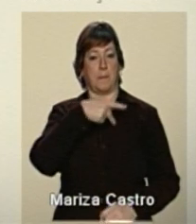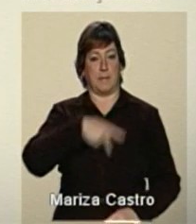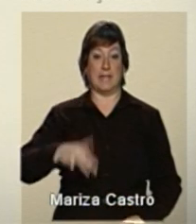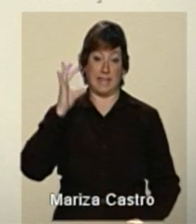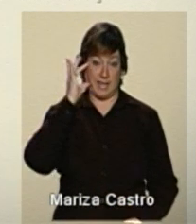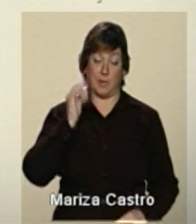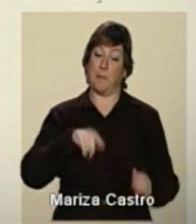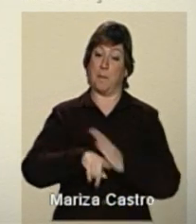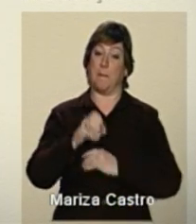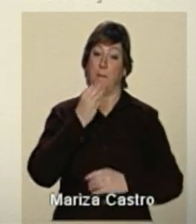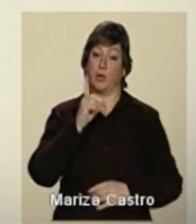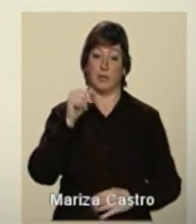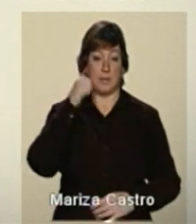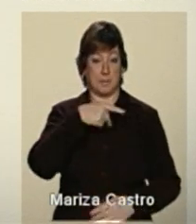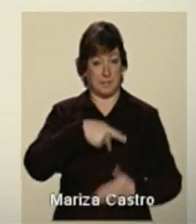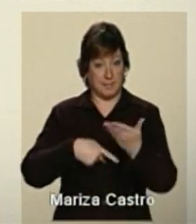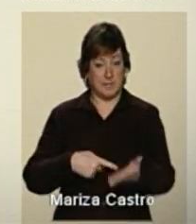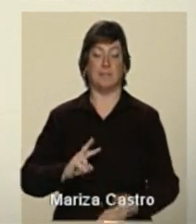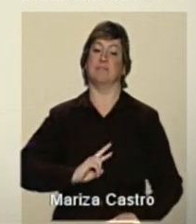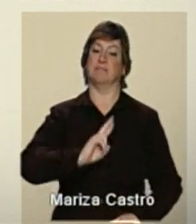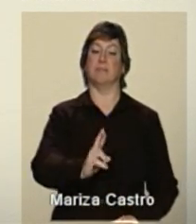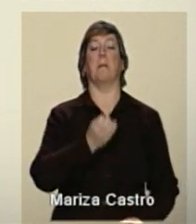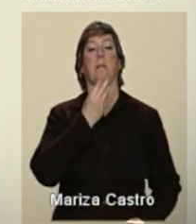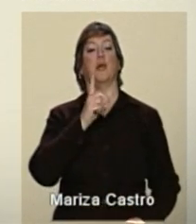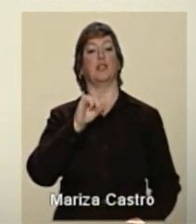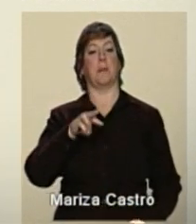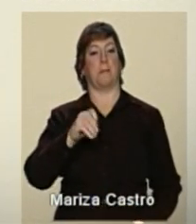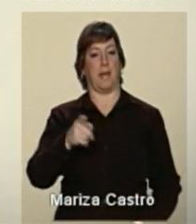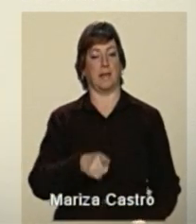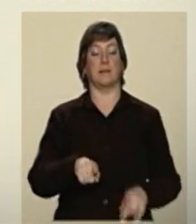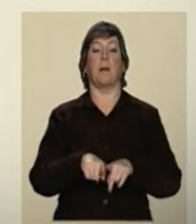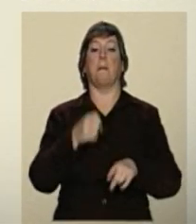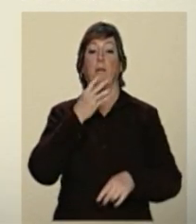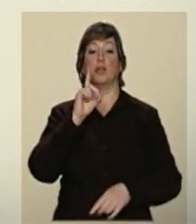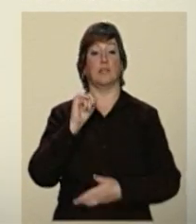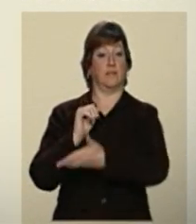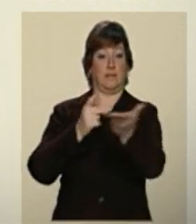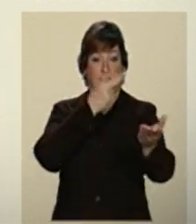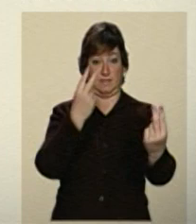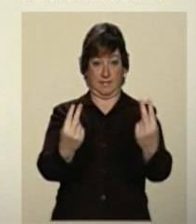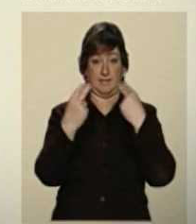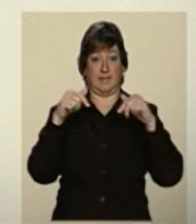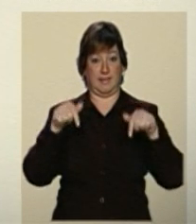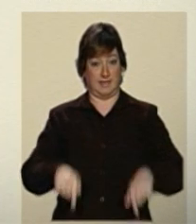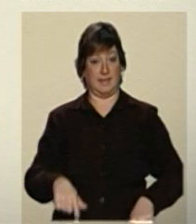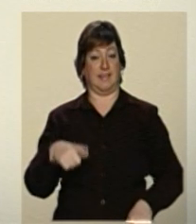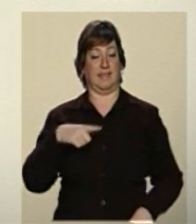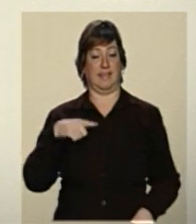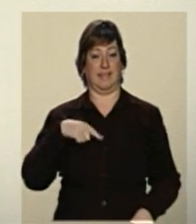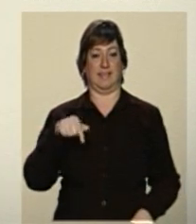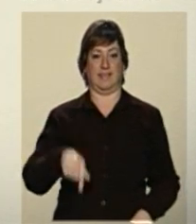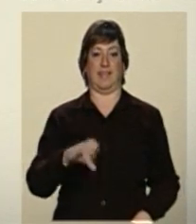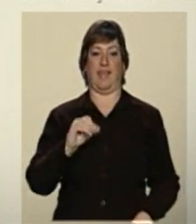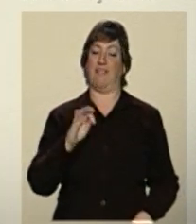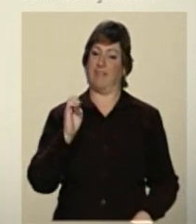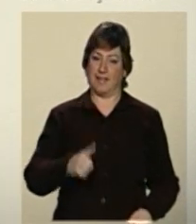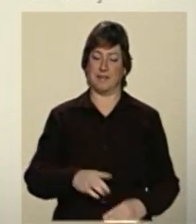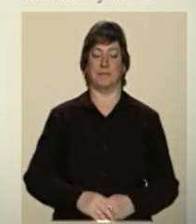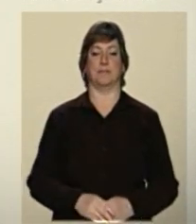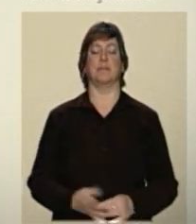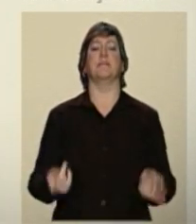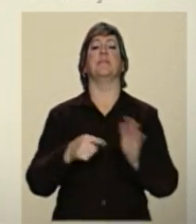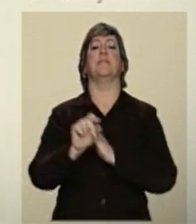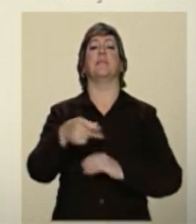Dilma Bom dia presidenta Bom dia Max bom dia para você ouvinte que nos acompanha aqui neste café presidenta